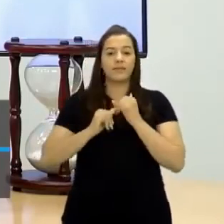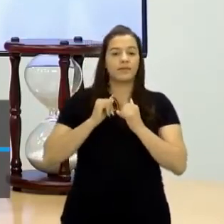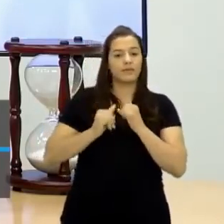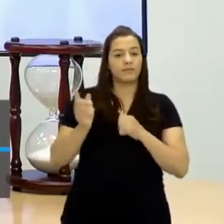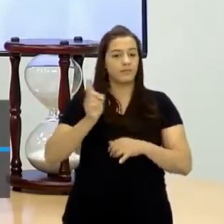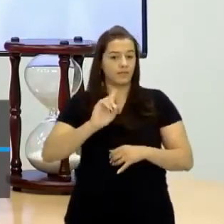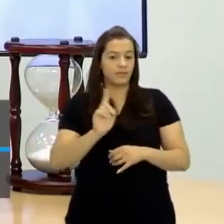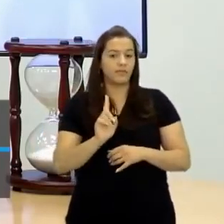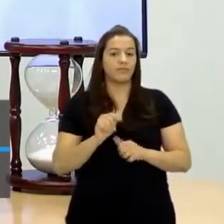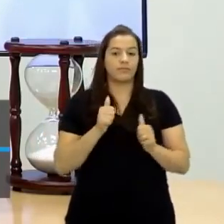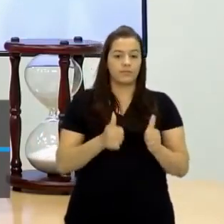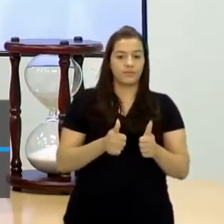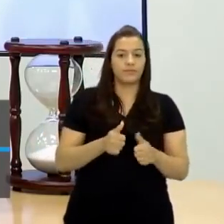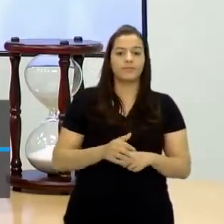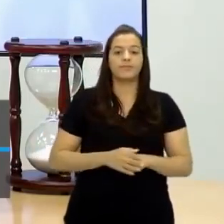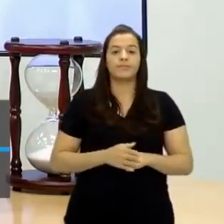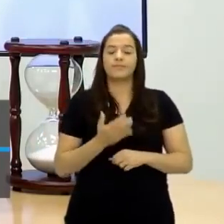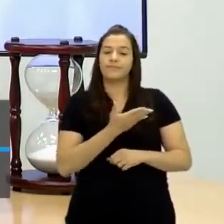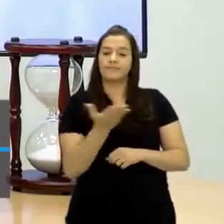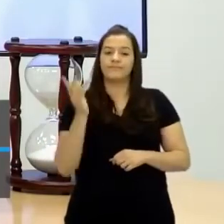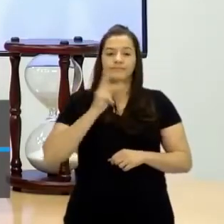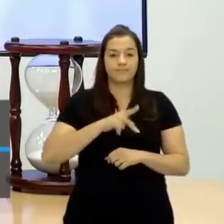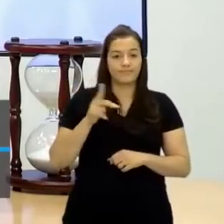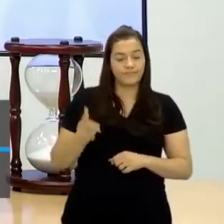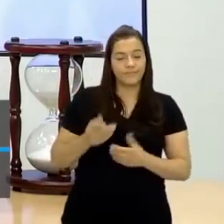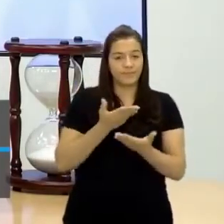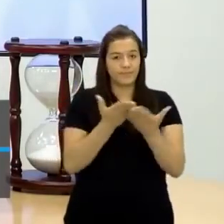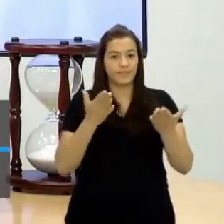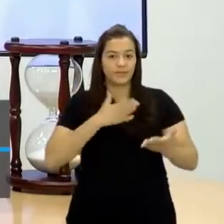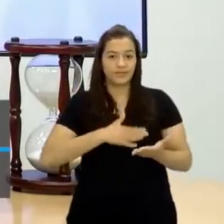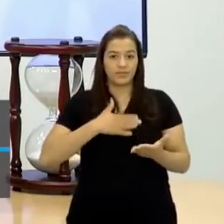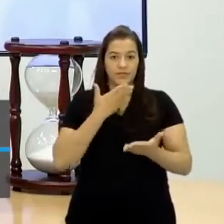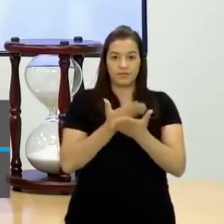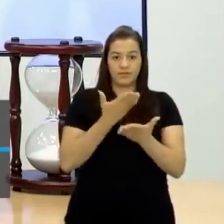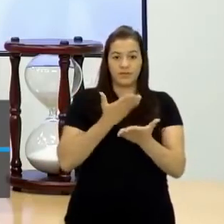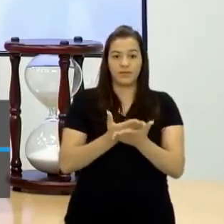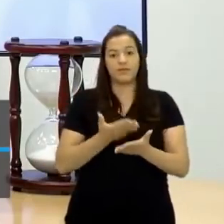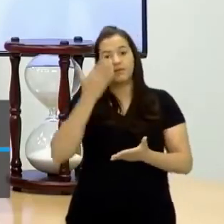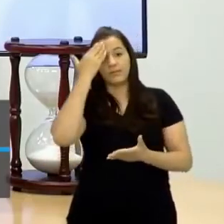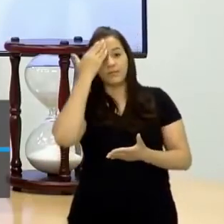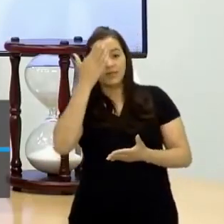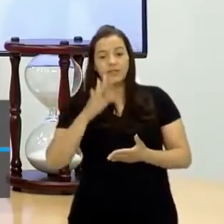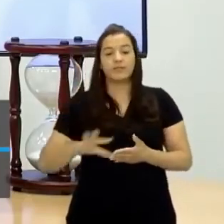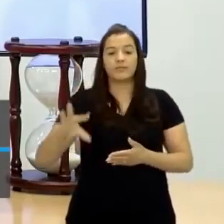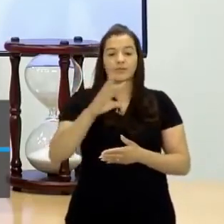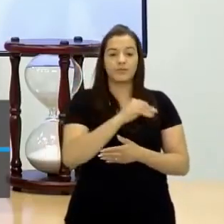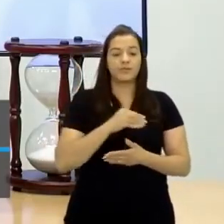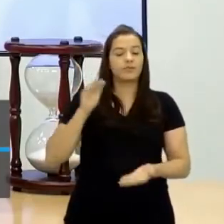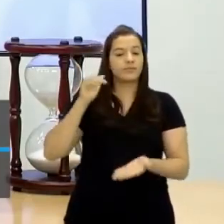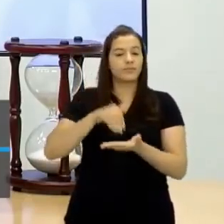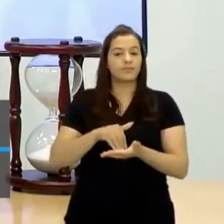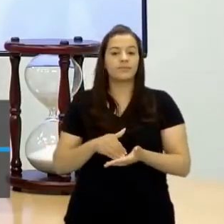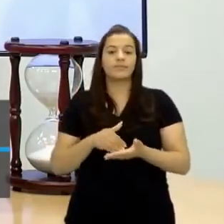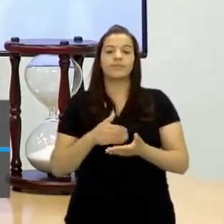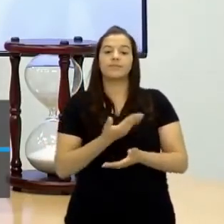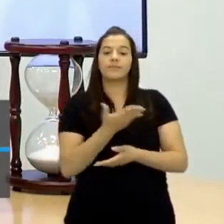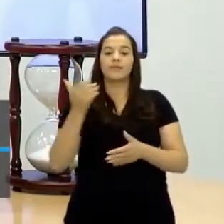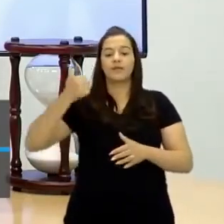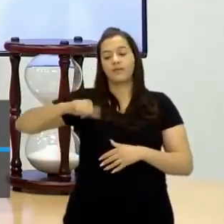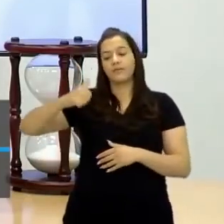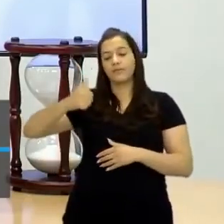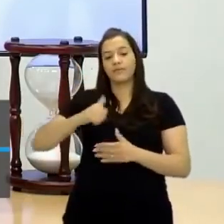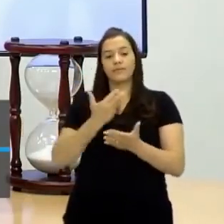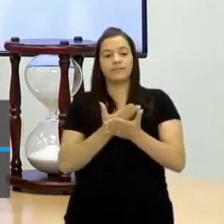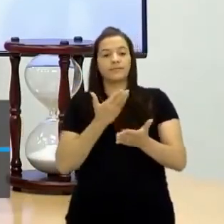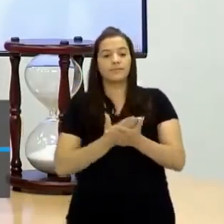não é, está bem? Então, professores, espero que vocês tenham gostado da aula. Muito obrigada aos que ficaram comigo até aqui. Avaliem a nossa aula, o que